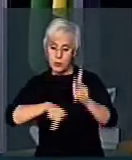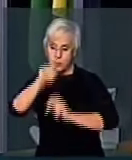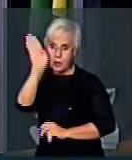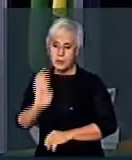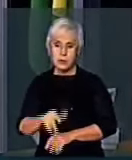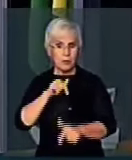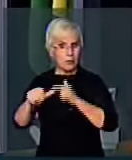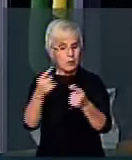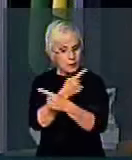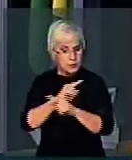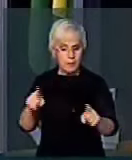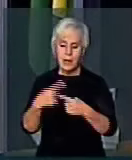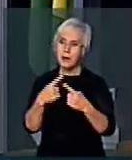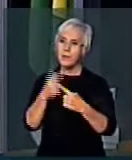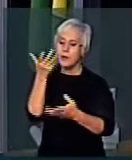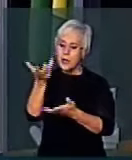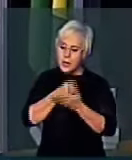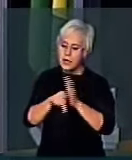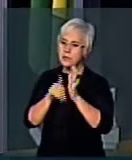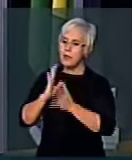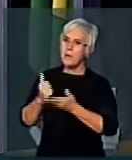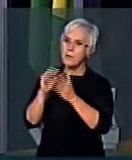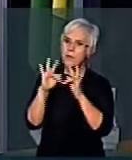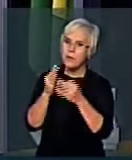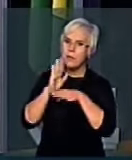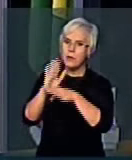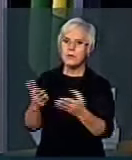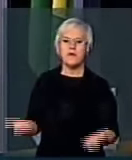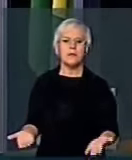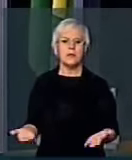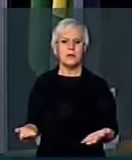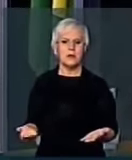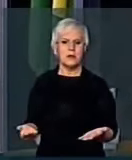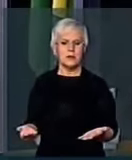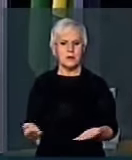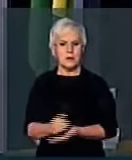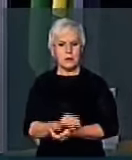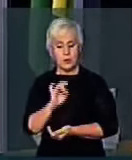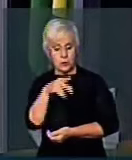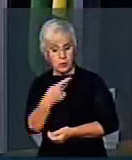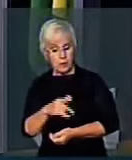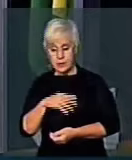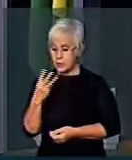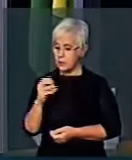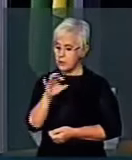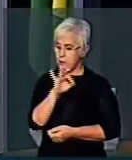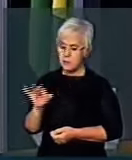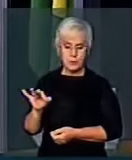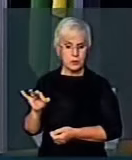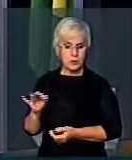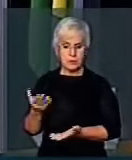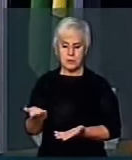trabalha. Somando com 5% dos que querem trabalhar e não encontram emprego, só aí temos 30% desempregados